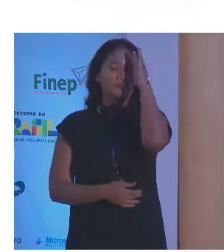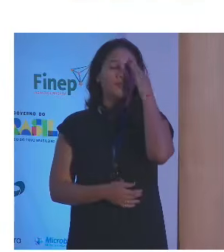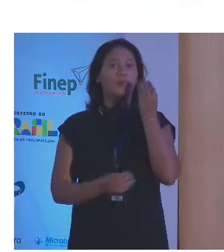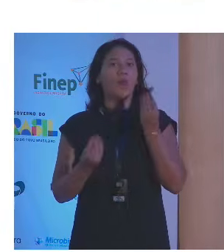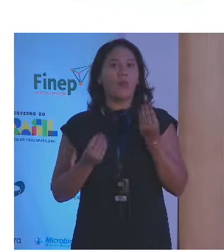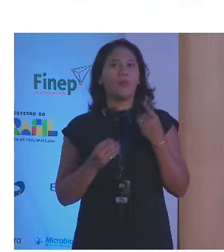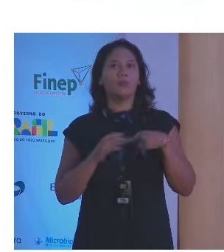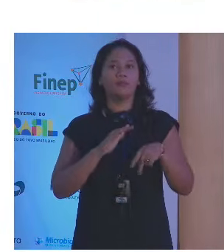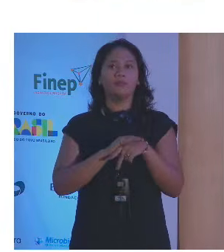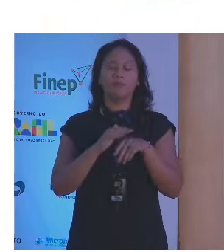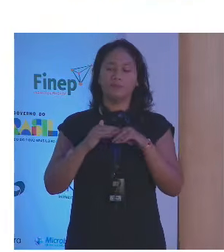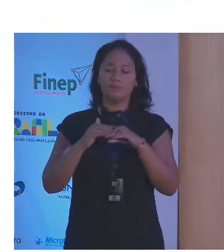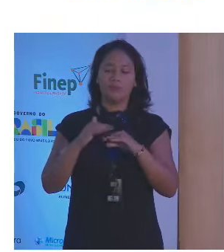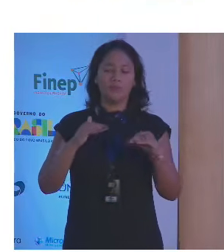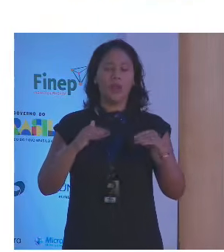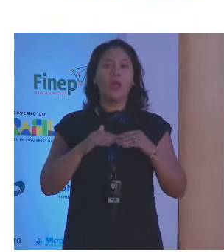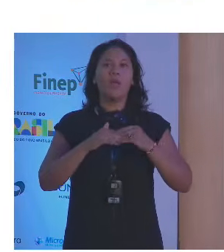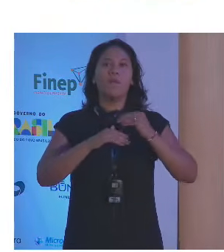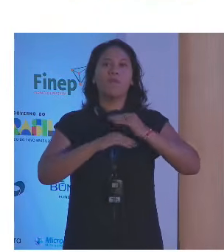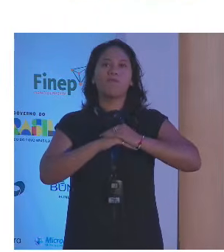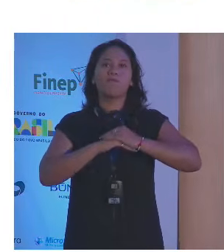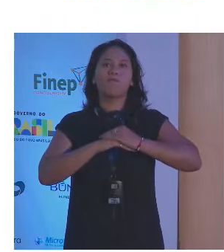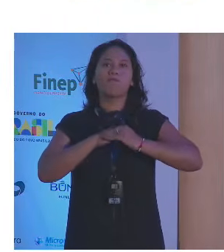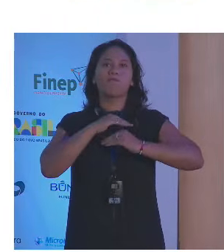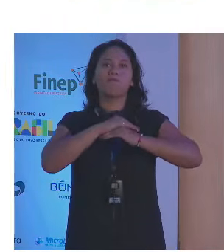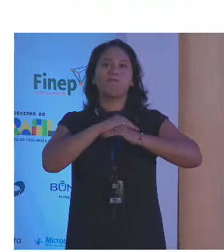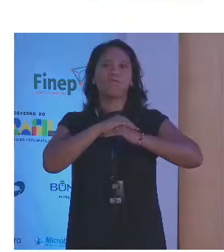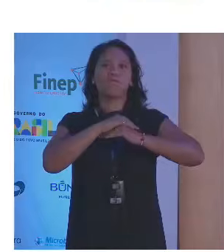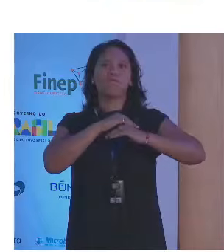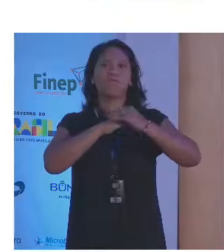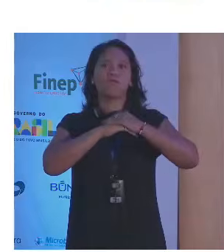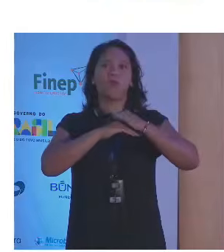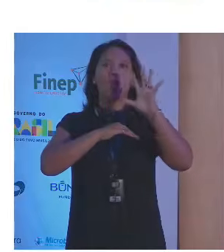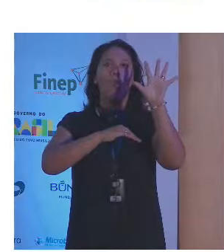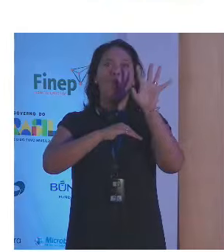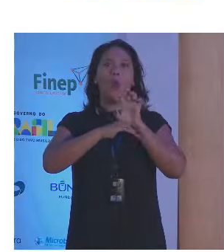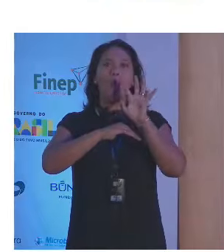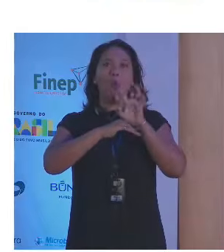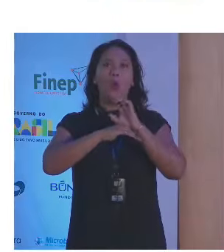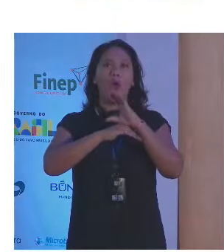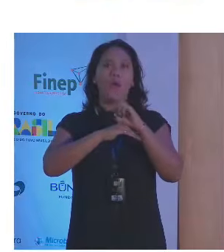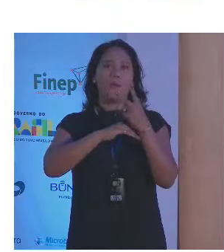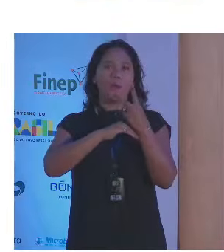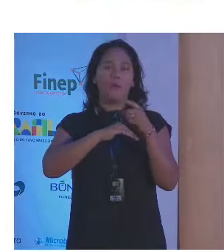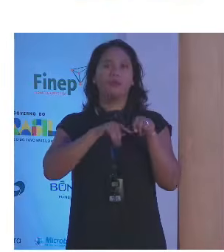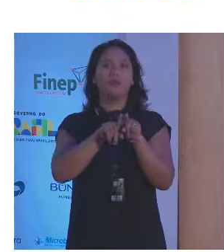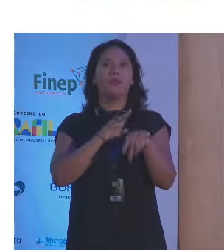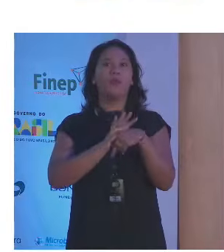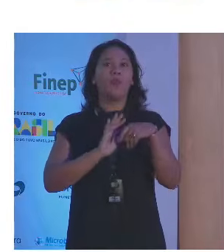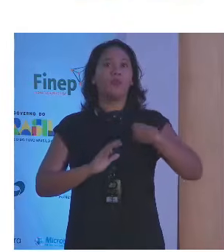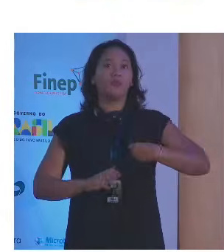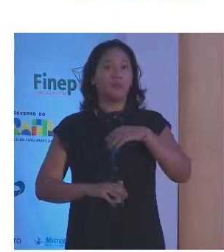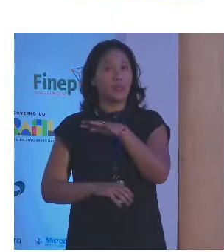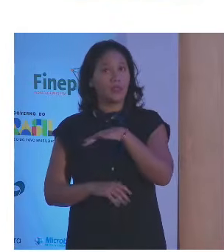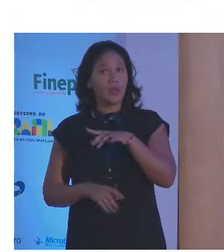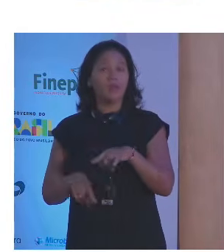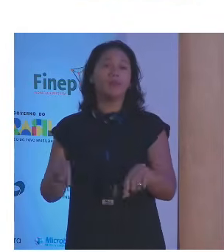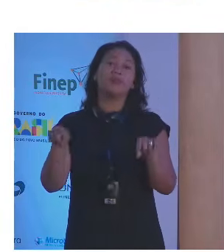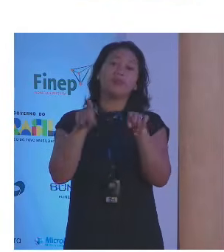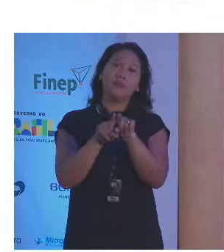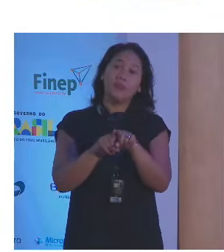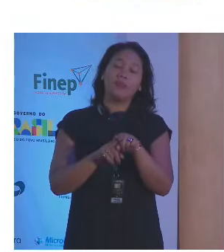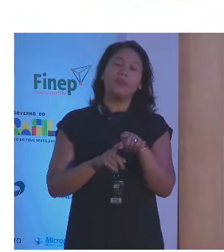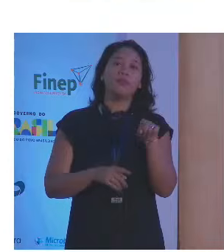como que o sedimento chega e se acumula nos manguezais, né? O carbono está junto nesse contexto, tanto do próprio manguezal,